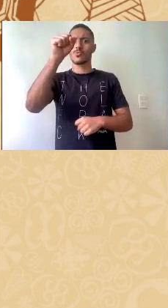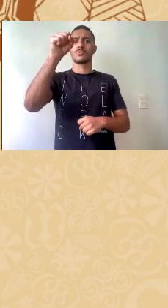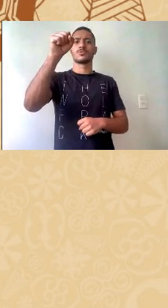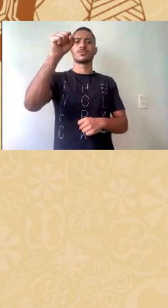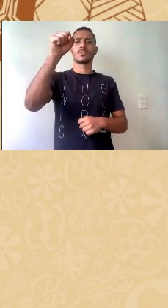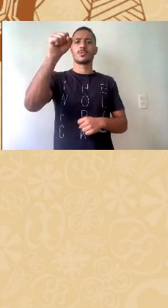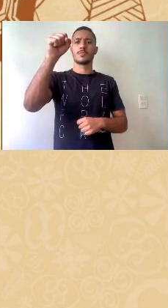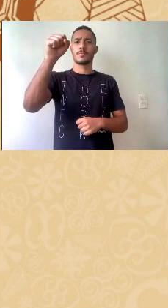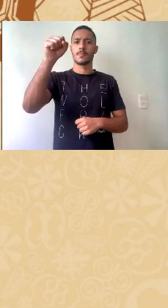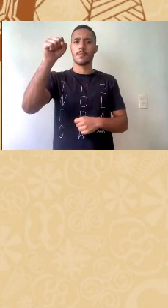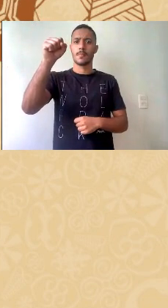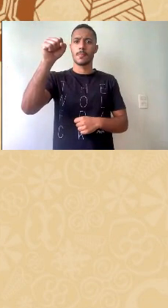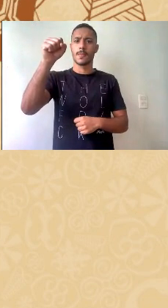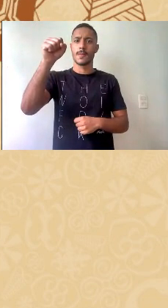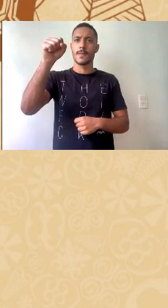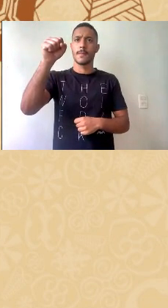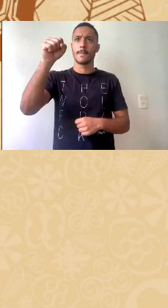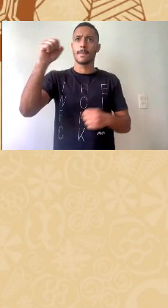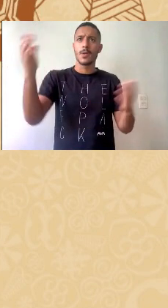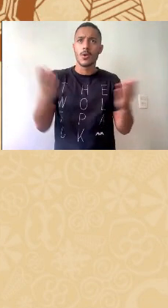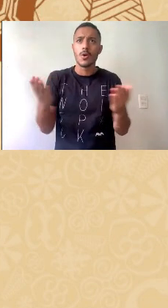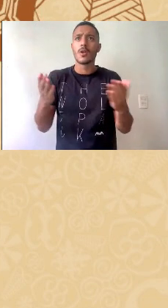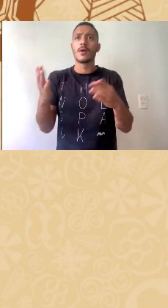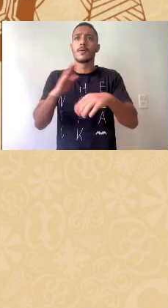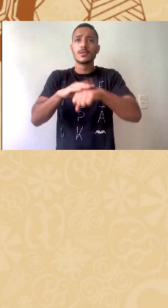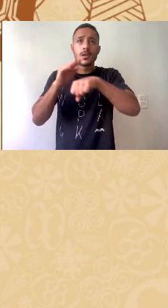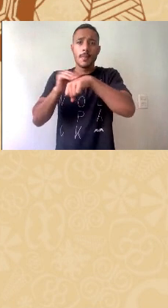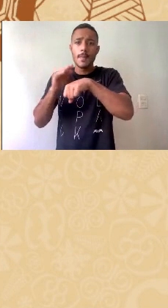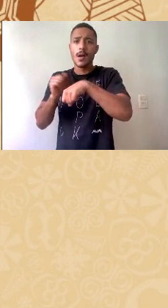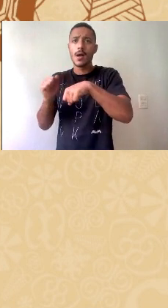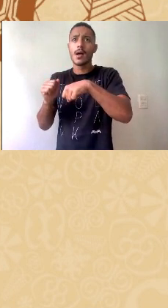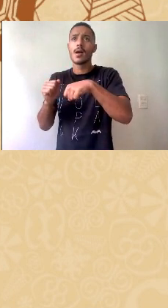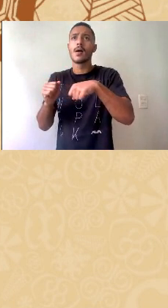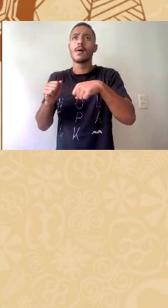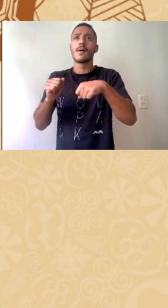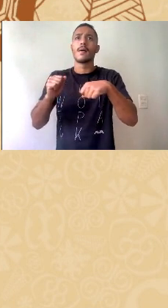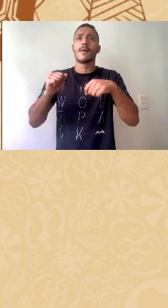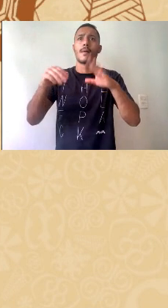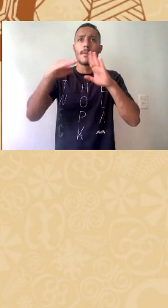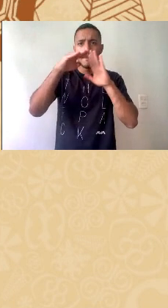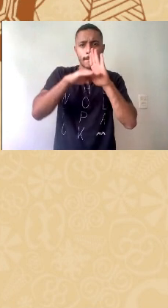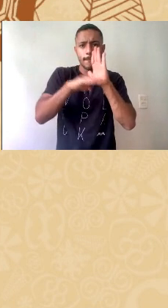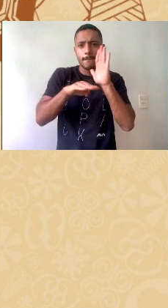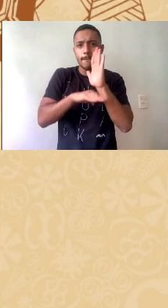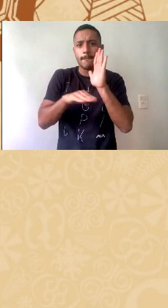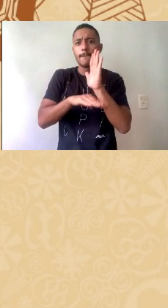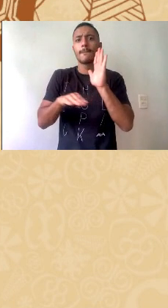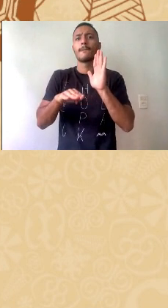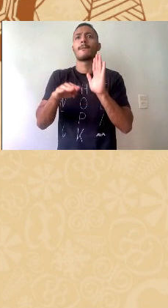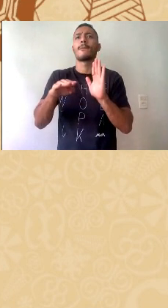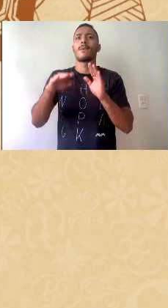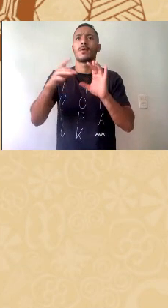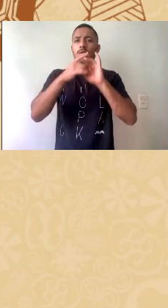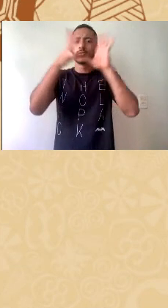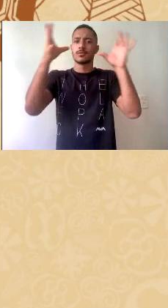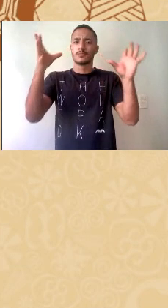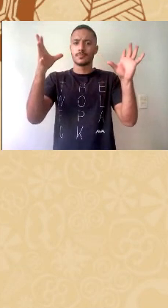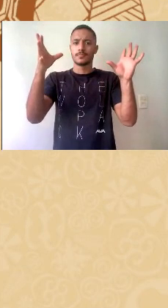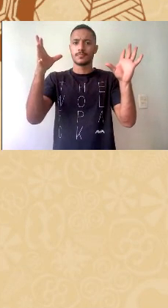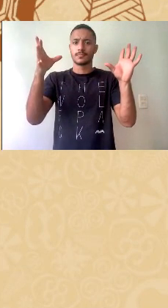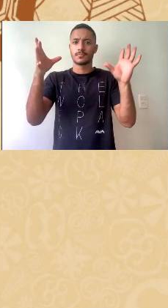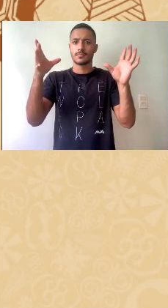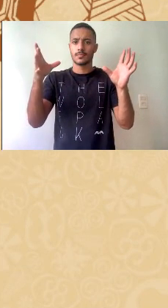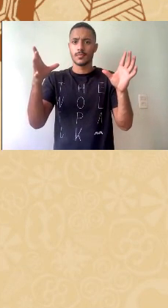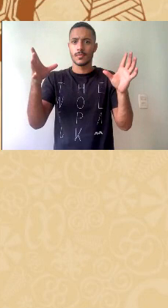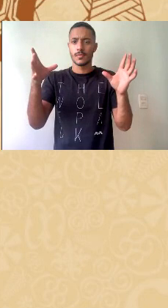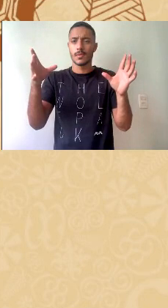chamar das pautas emancipatórias. Né? Também interpelando os movimentos emancipatórios, ditos emancipatórios da época. Não